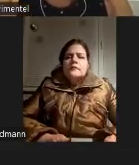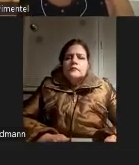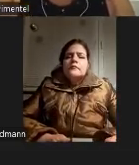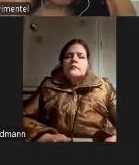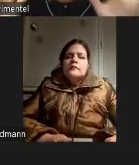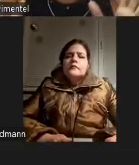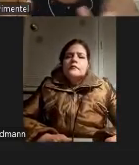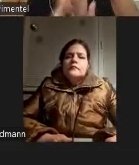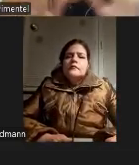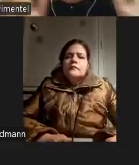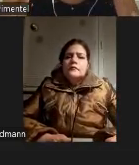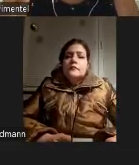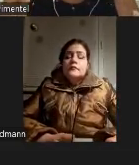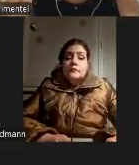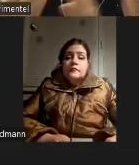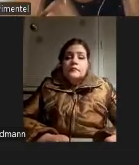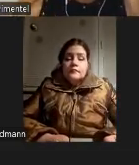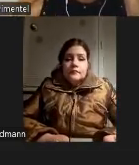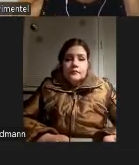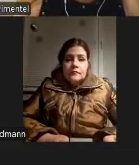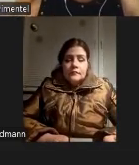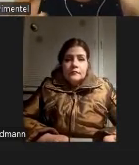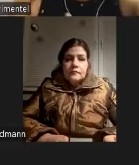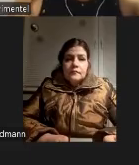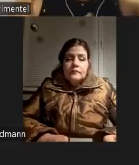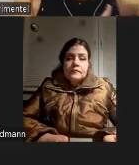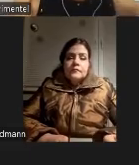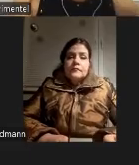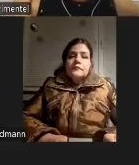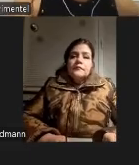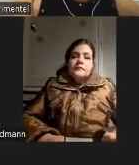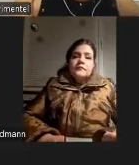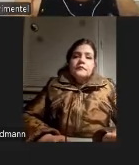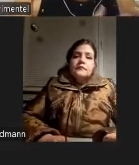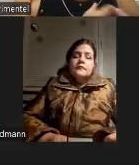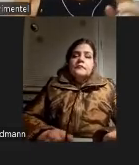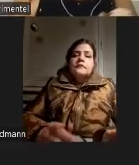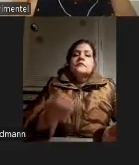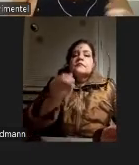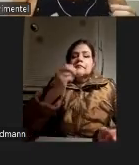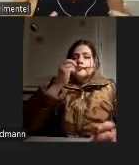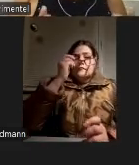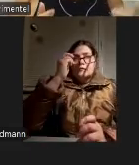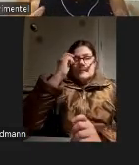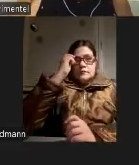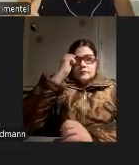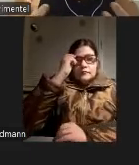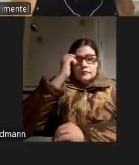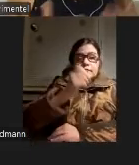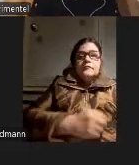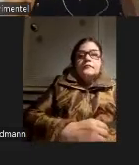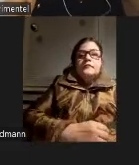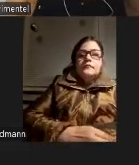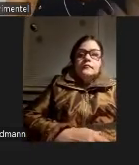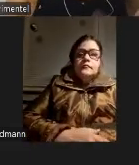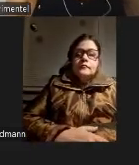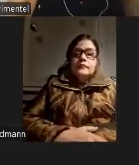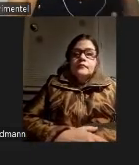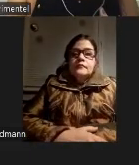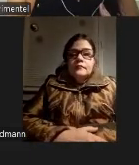Alzheimer, né? Entendendo que uma vez desenvolvido, feito Flavinha diz, foi lá, não volta, né? Então a gente tem que trabalhar, inclusive, de